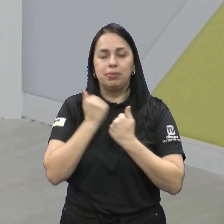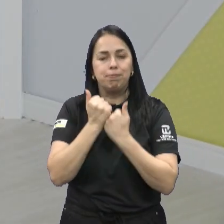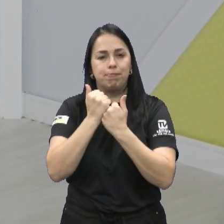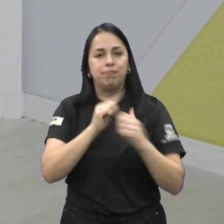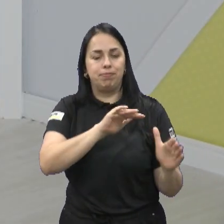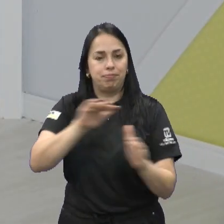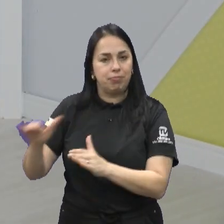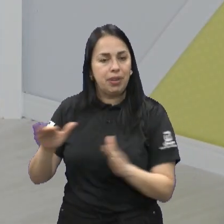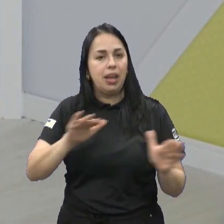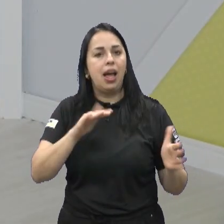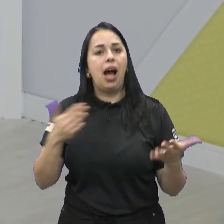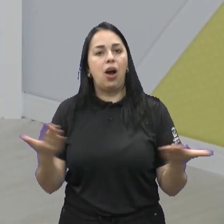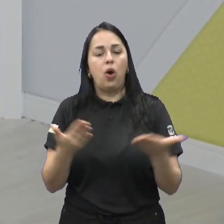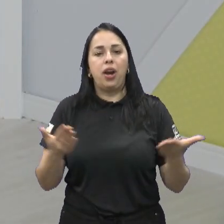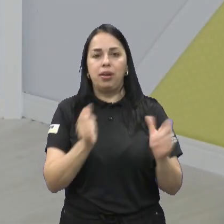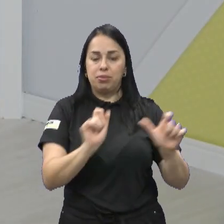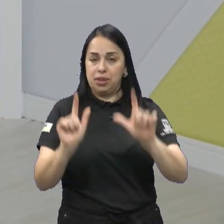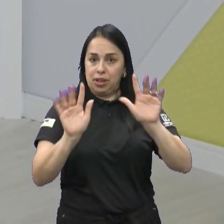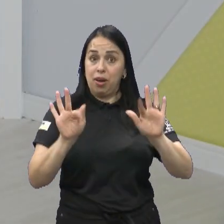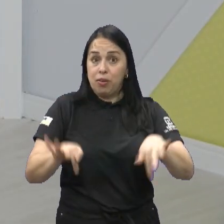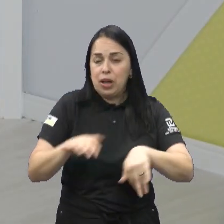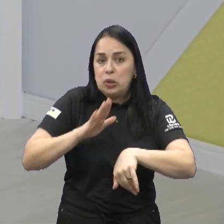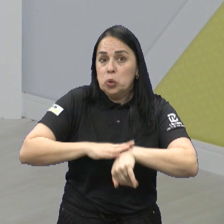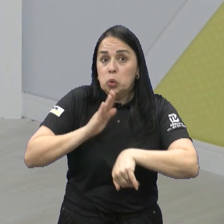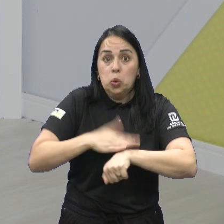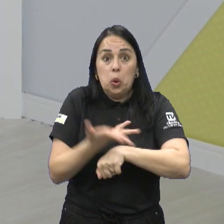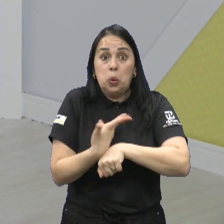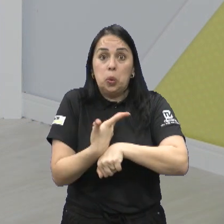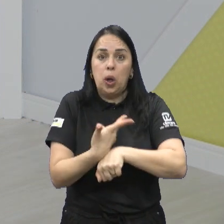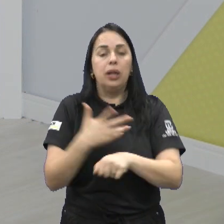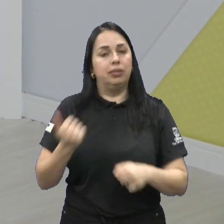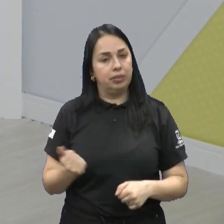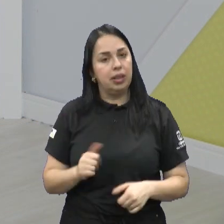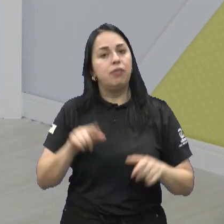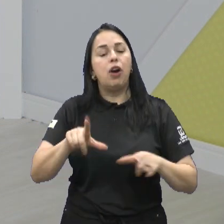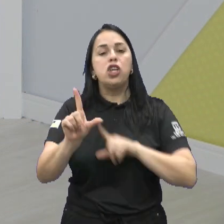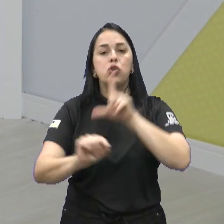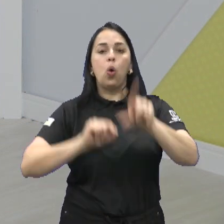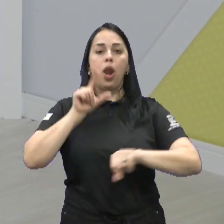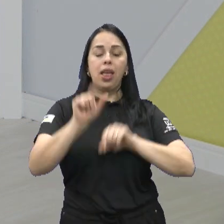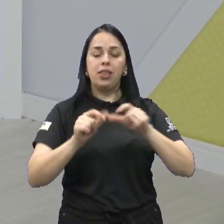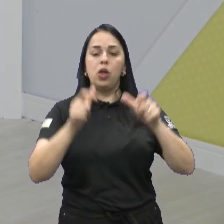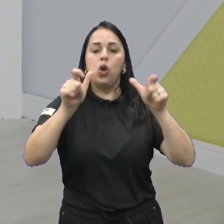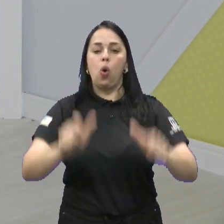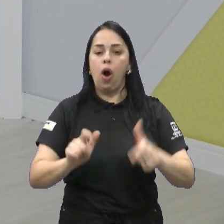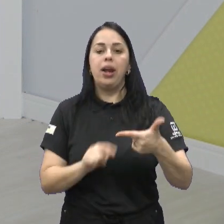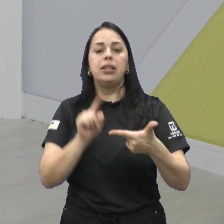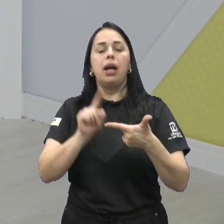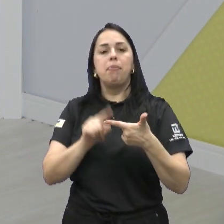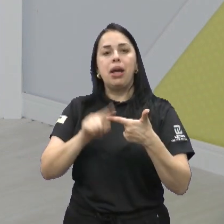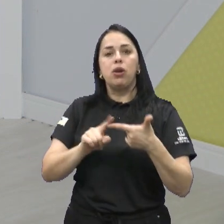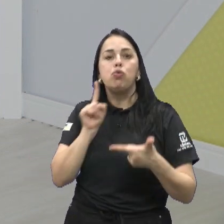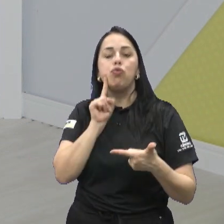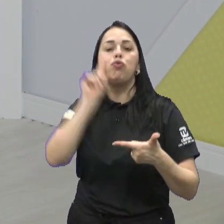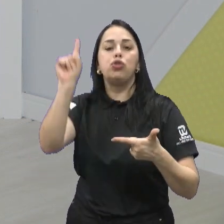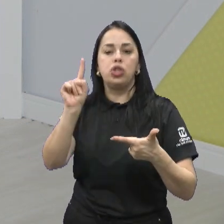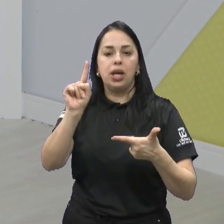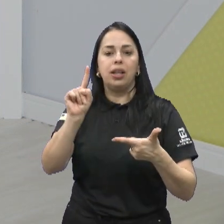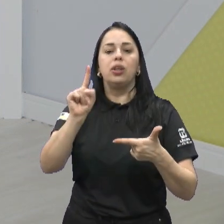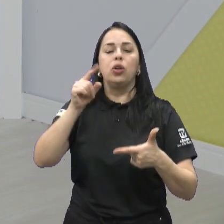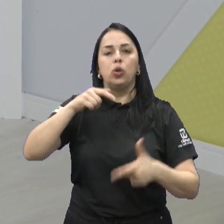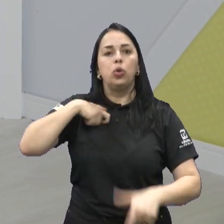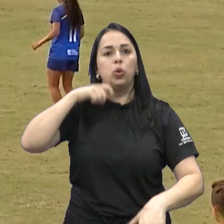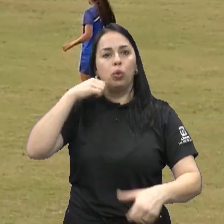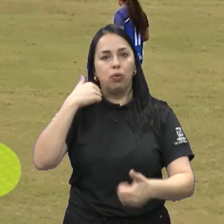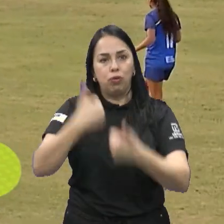Paulito, para a gente fechar a Hora do Esporte em cima da pinta, olha só, foi definido o local e o horário do jogo do São José Futebol Feminino, válido